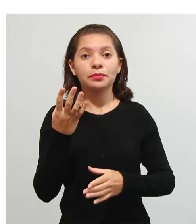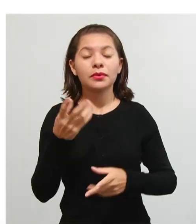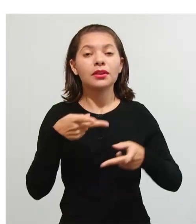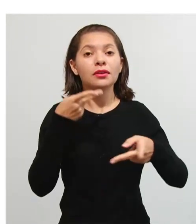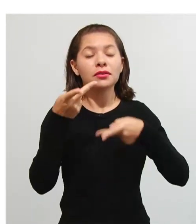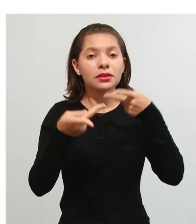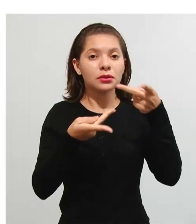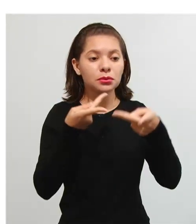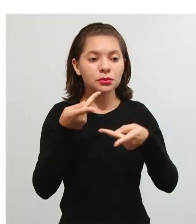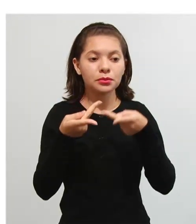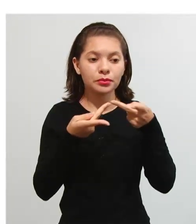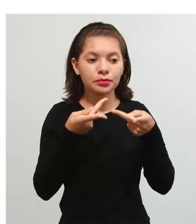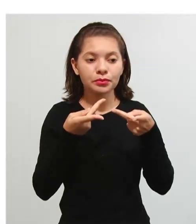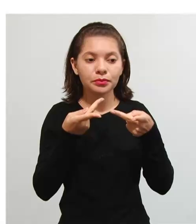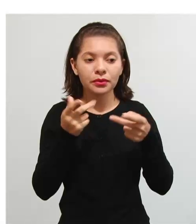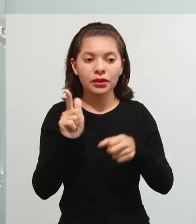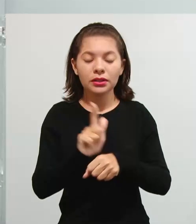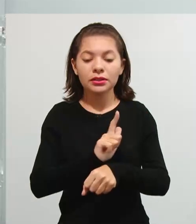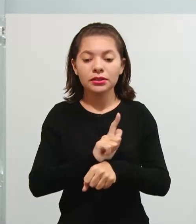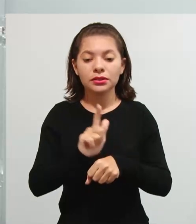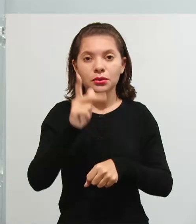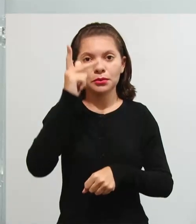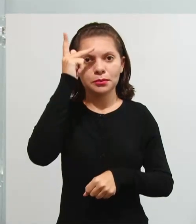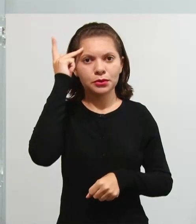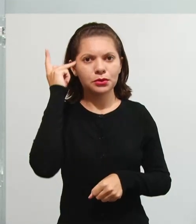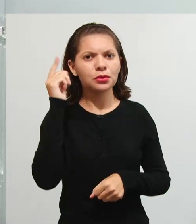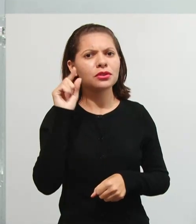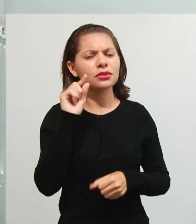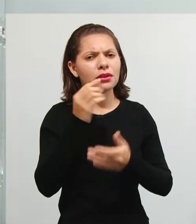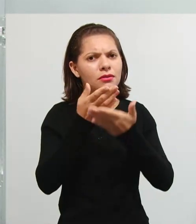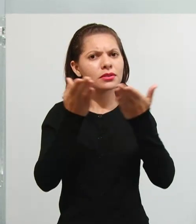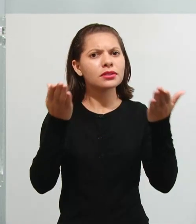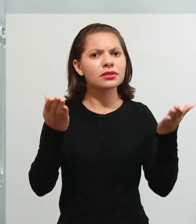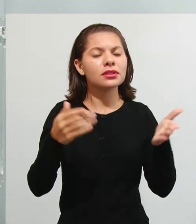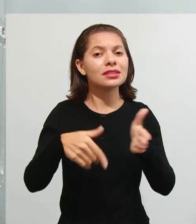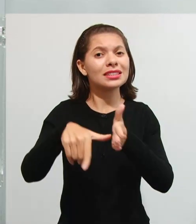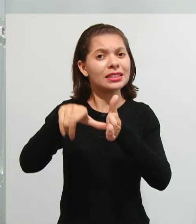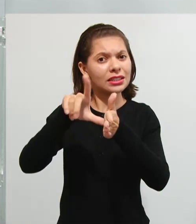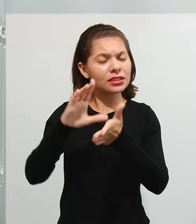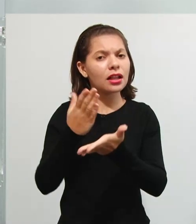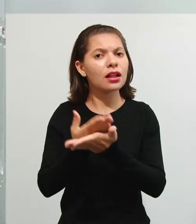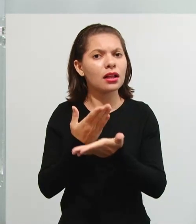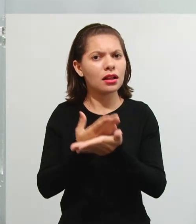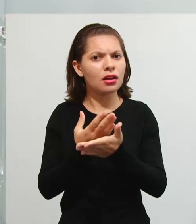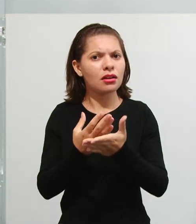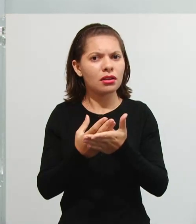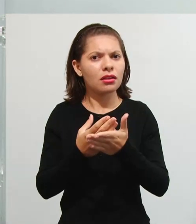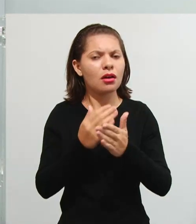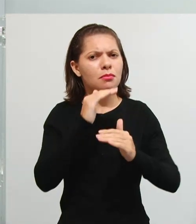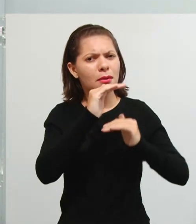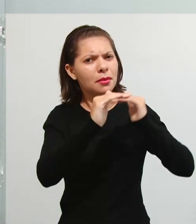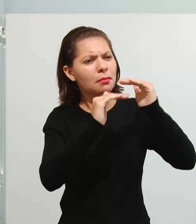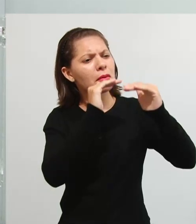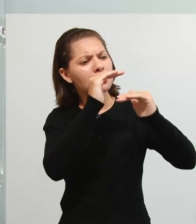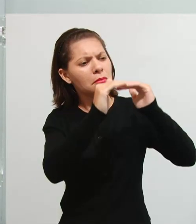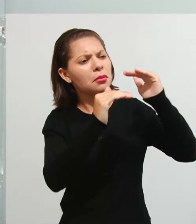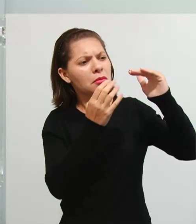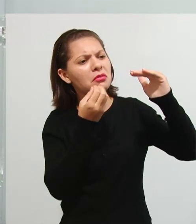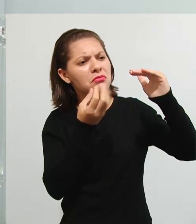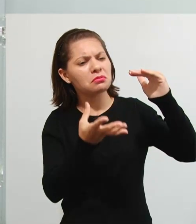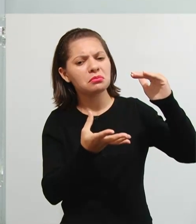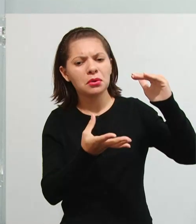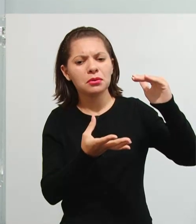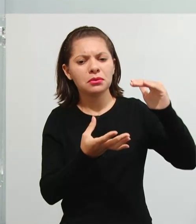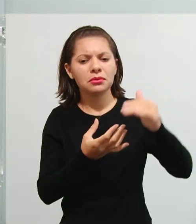falando na gestão de pessoas, e vocês viram desde a primeira aula como que evoluiu, né? A gente